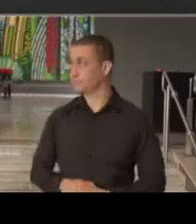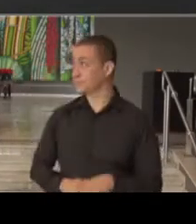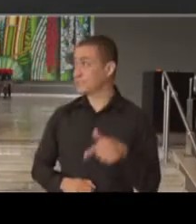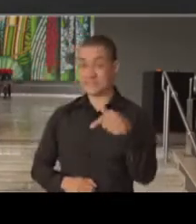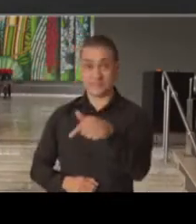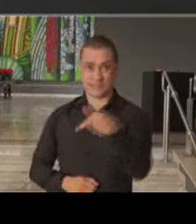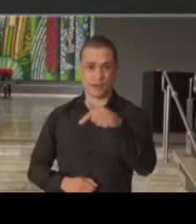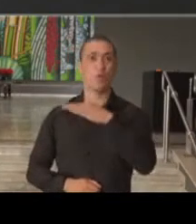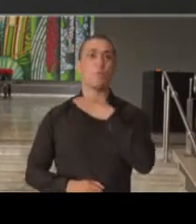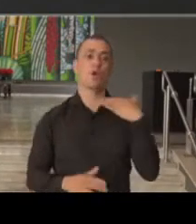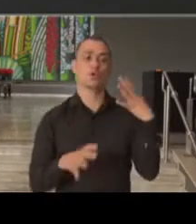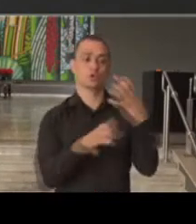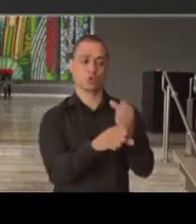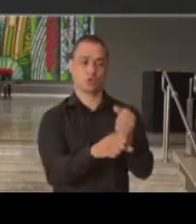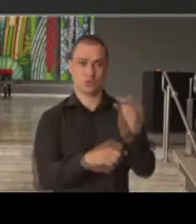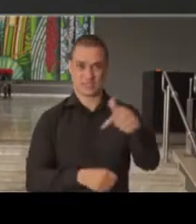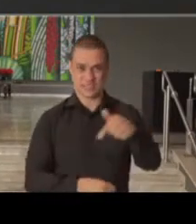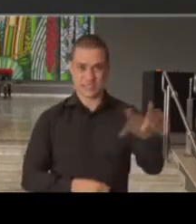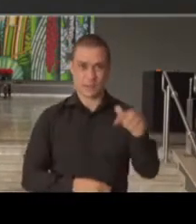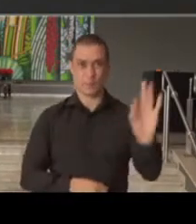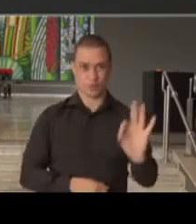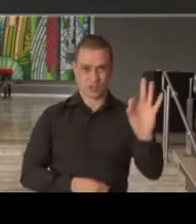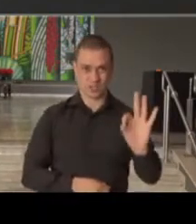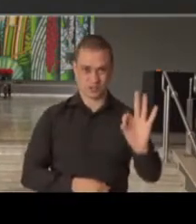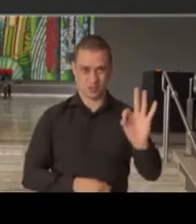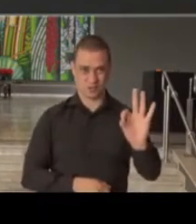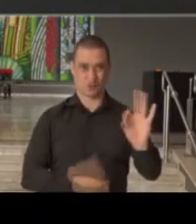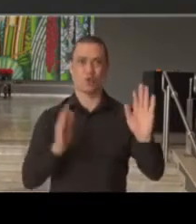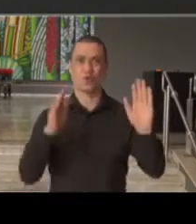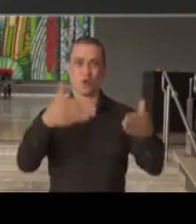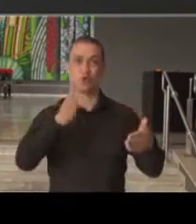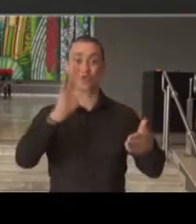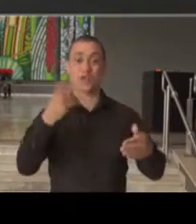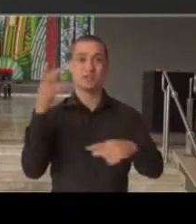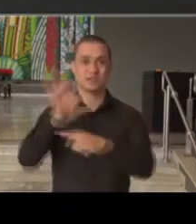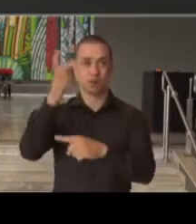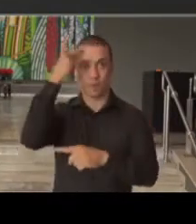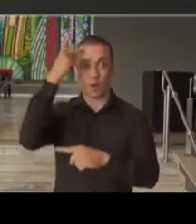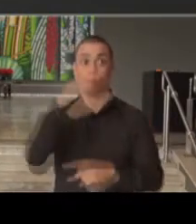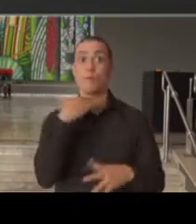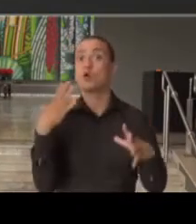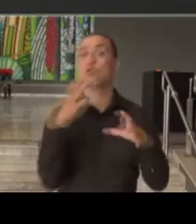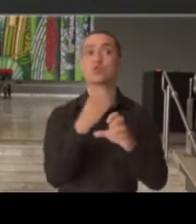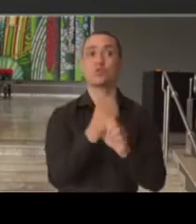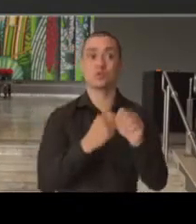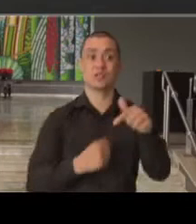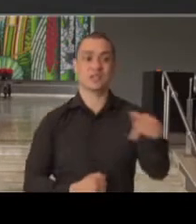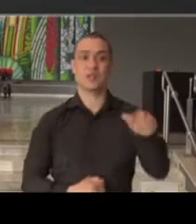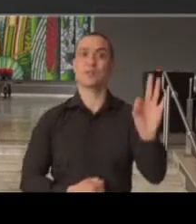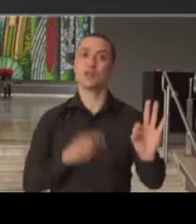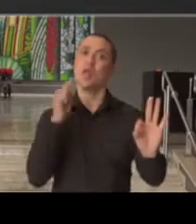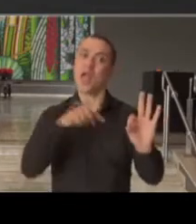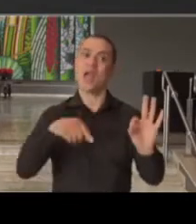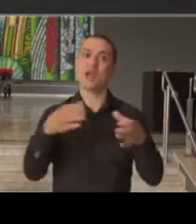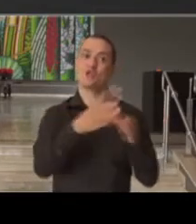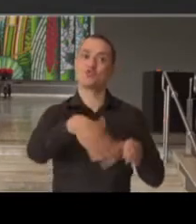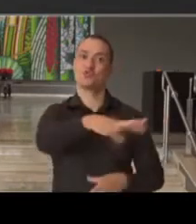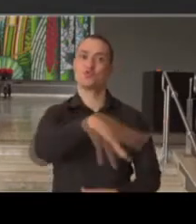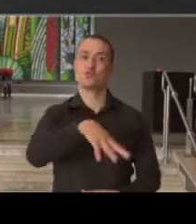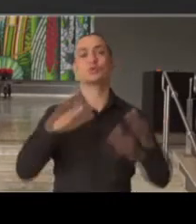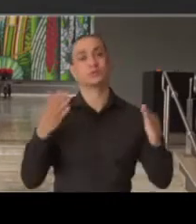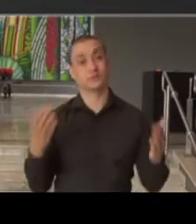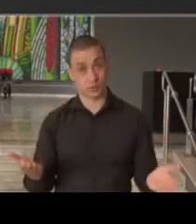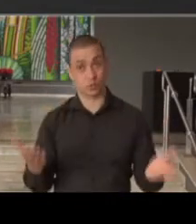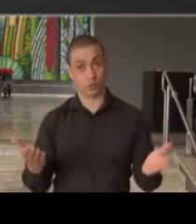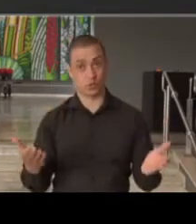77% dos óbitos de coronavírus, como já foi colocado no estado de São Paulo, se concentram neste público. Por isso que o